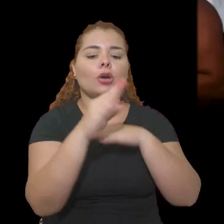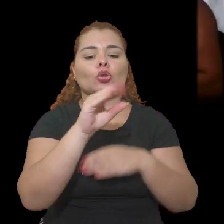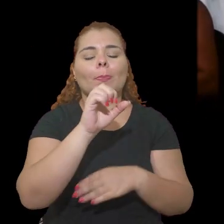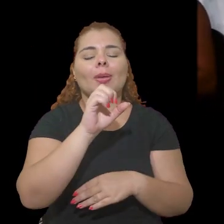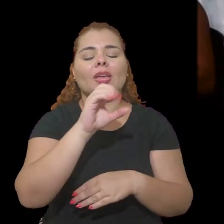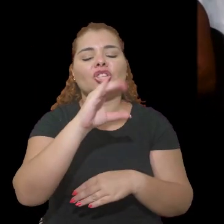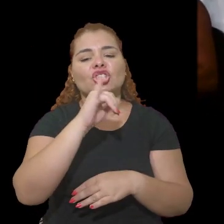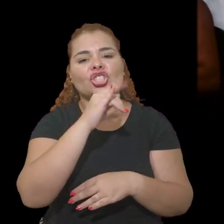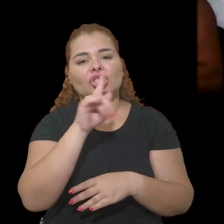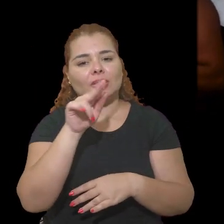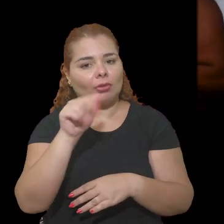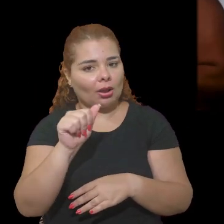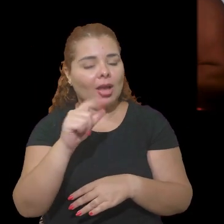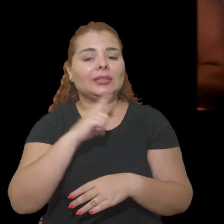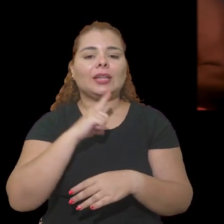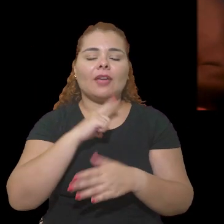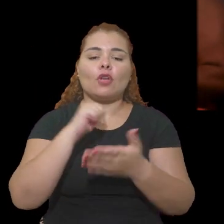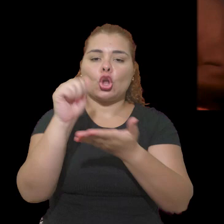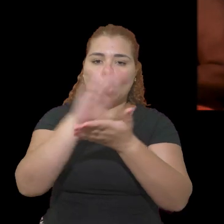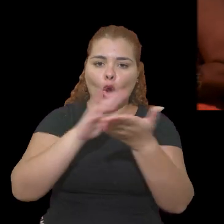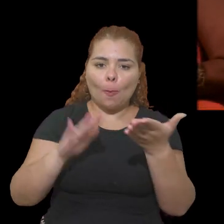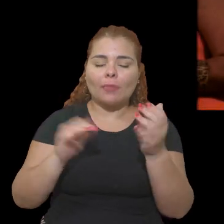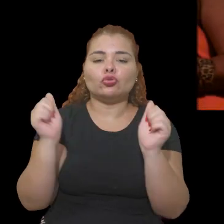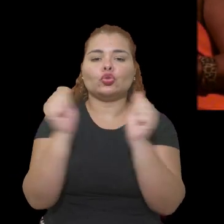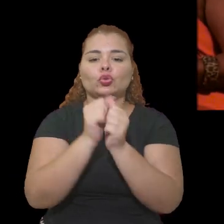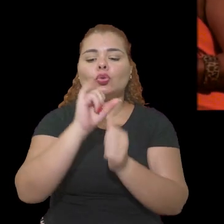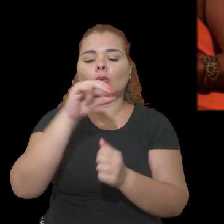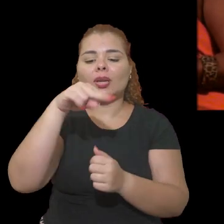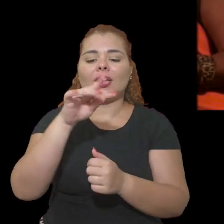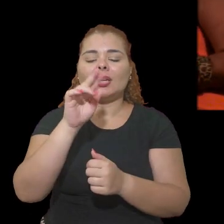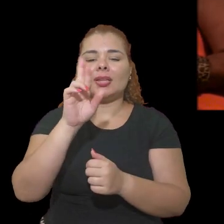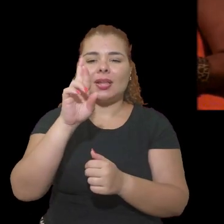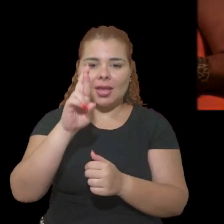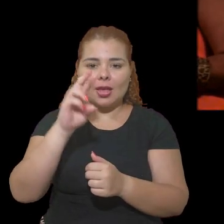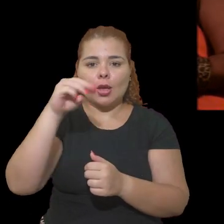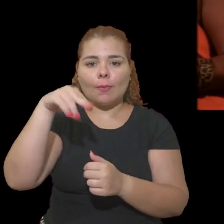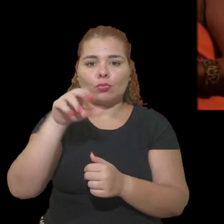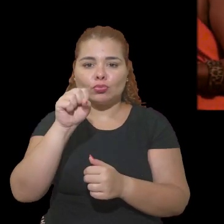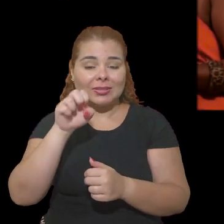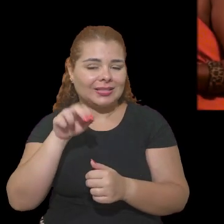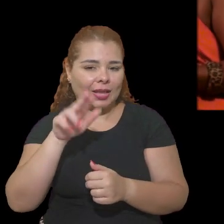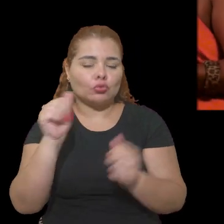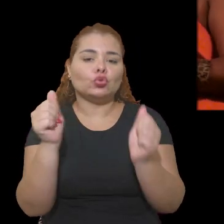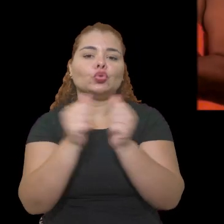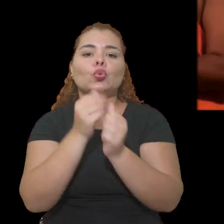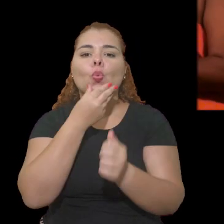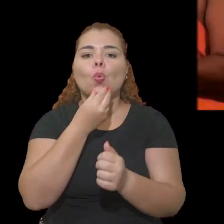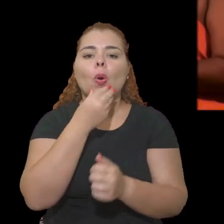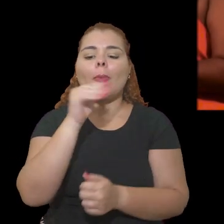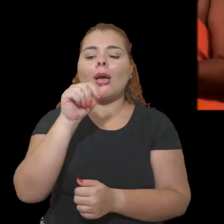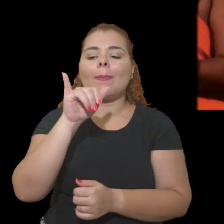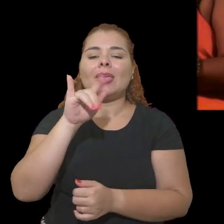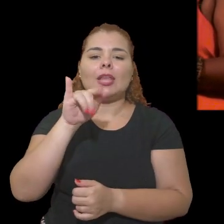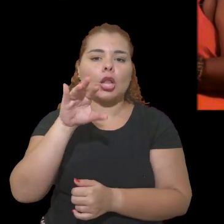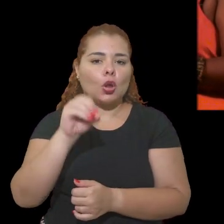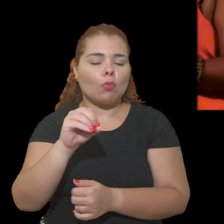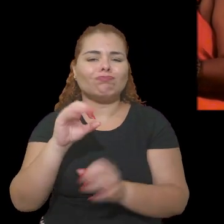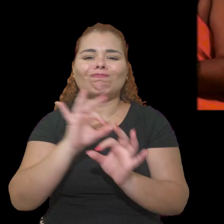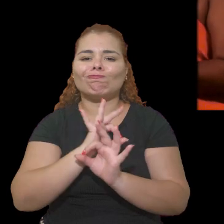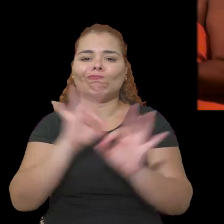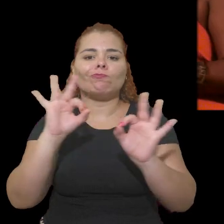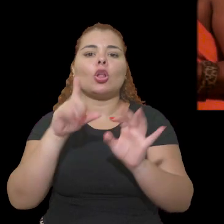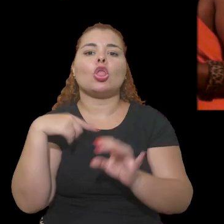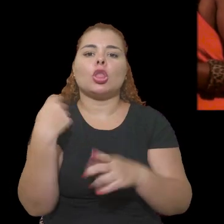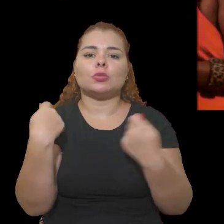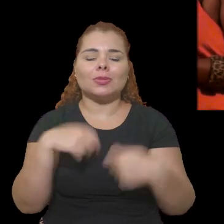Vista, para poder falar disso. A gente teve uma atividade com o Intermuseus maravilhosa, com o Abílio, que eu acho que foi incrível essa atividade. A gente